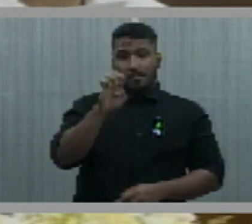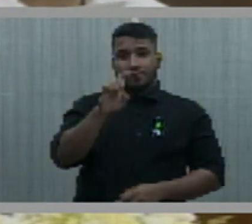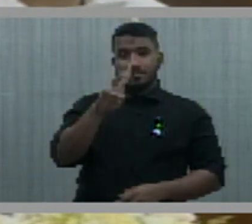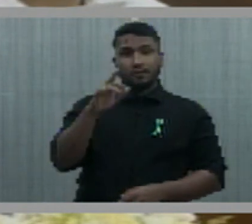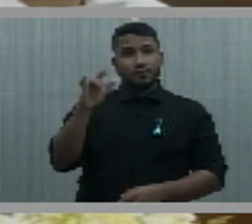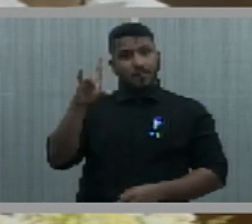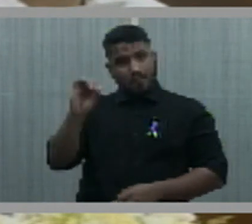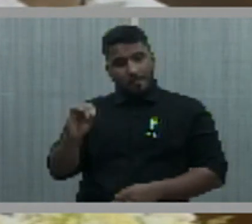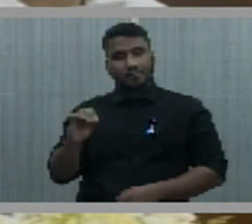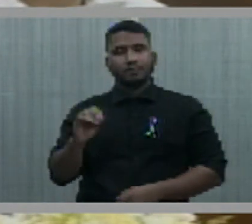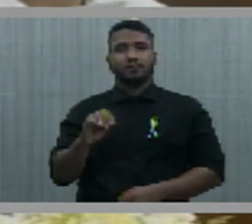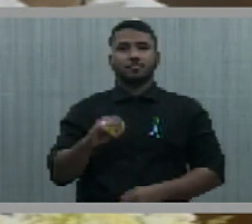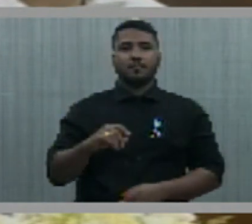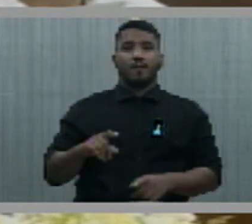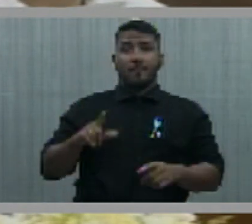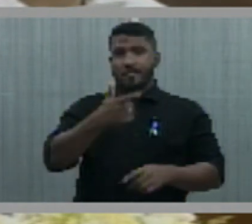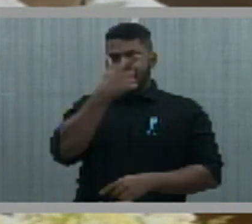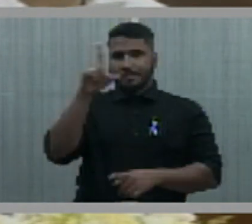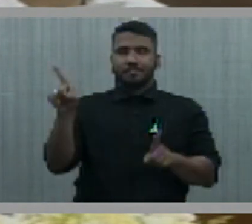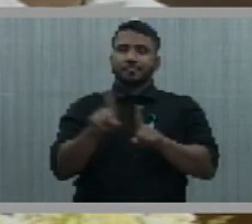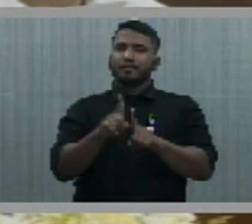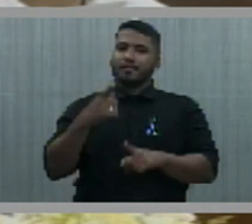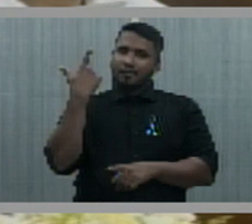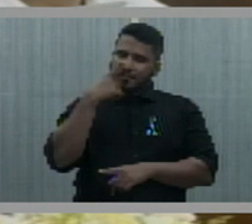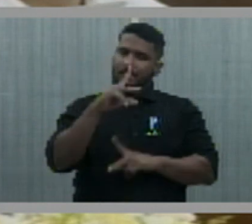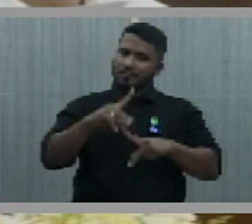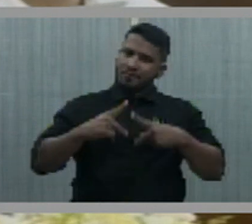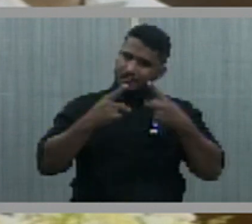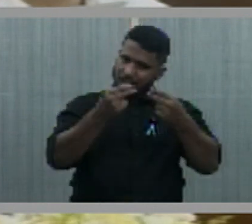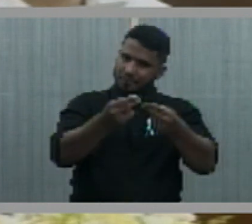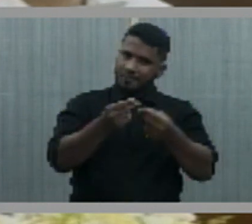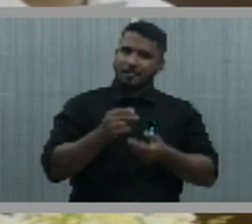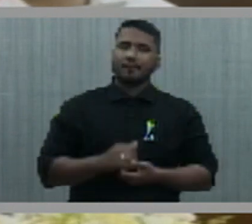Andrade, nosso outro homenageado,